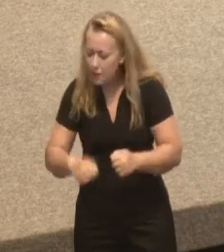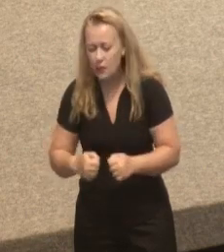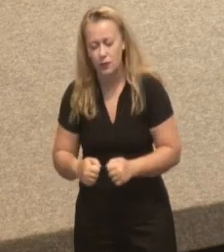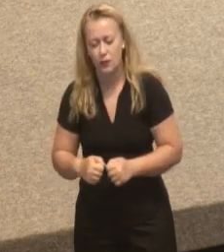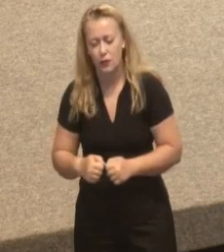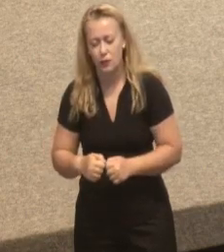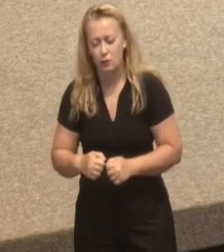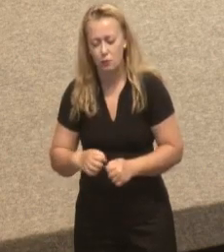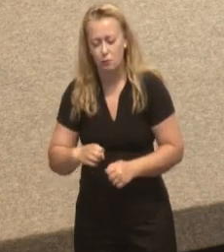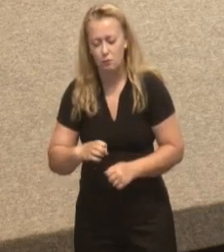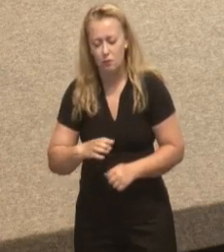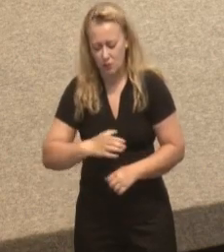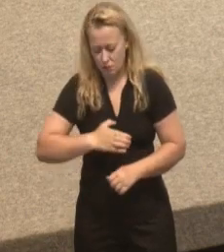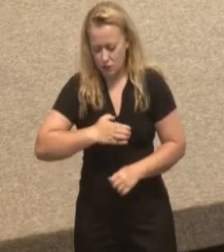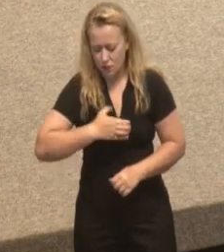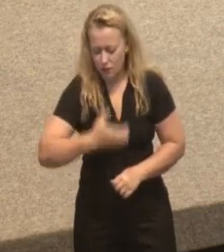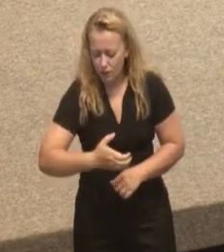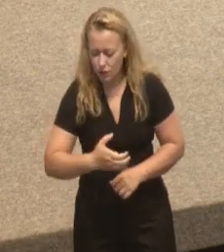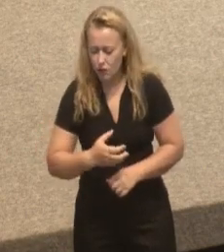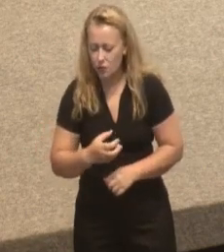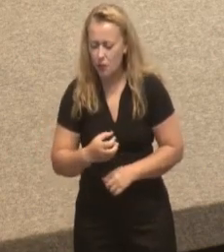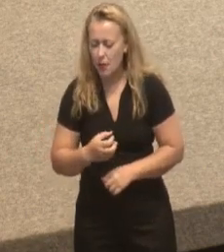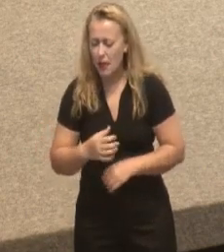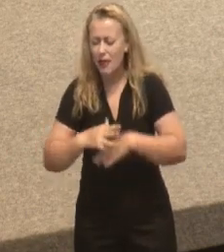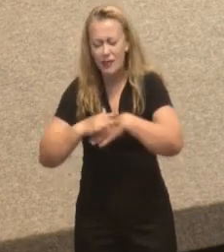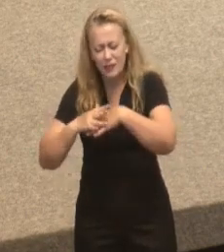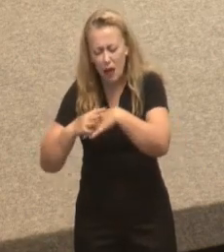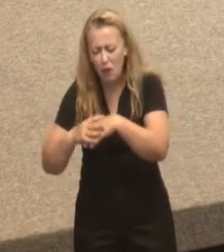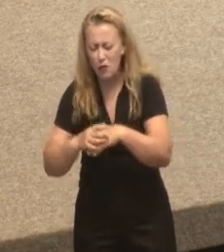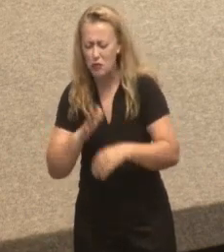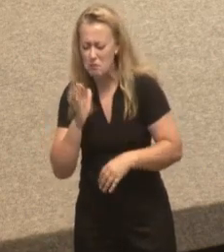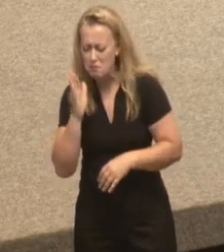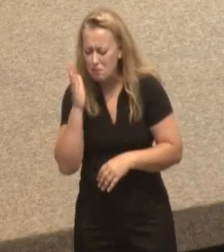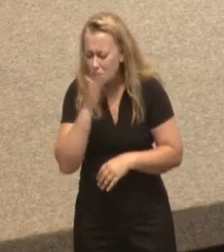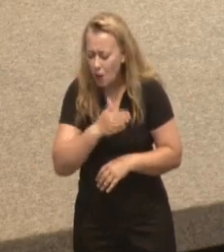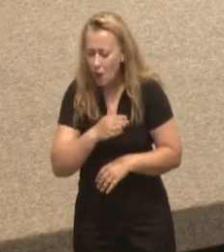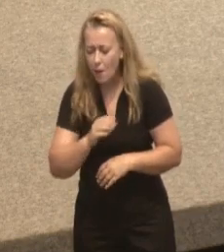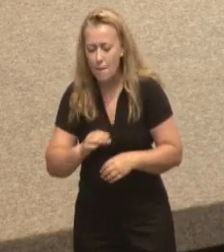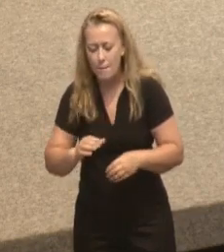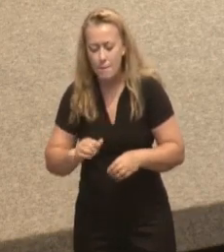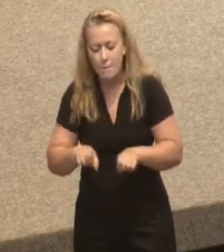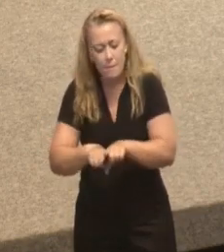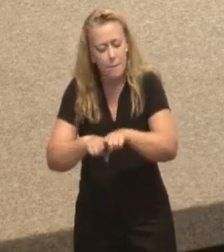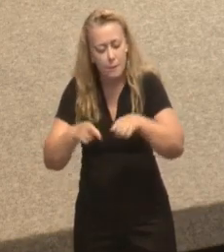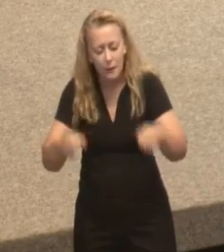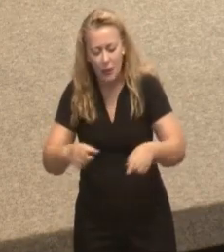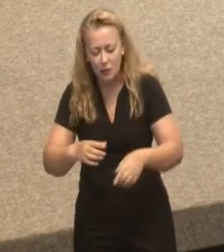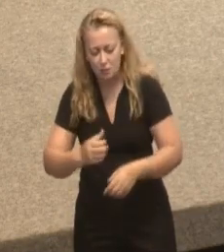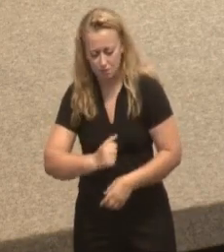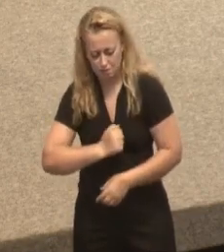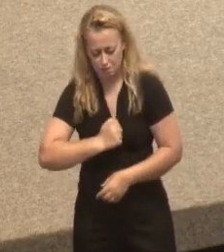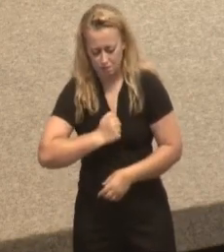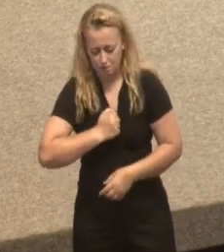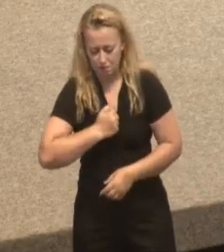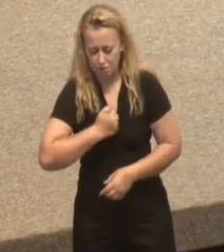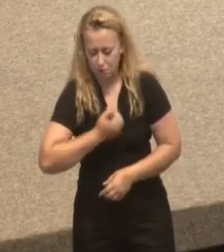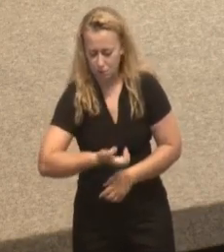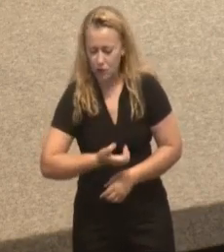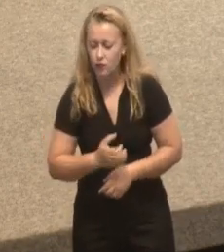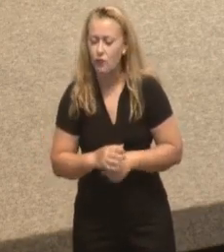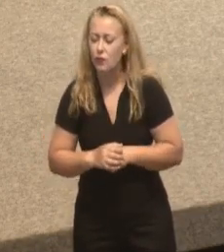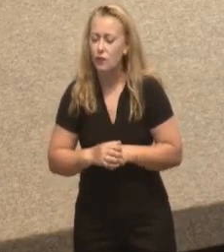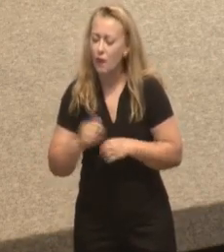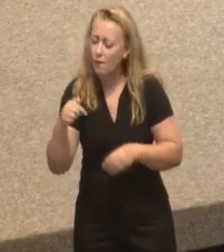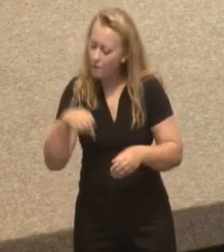se mobilizam para poder estar presente aqui. Nós queremos, ó Pai, entregar este culto em Tuas mãos, nós queremos dedicá-lo